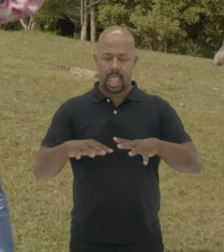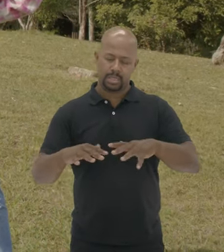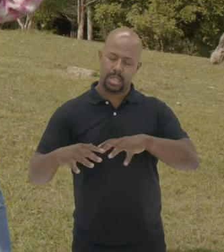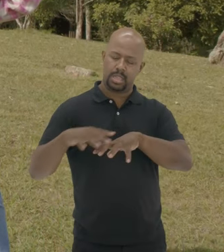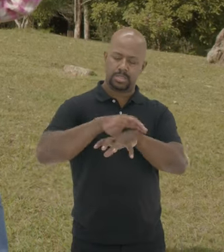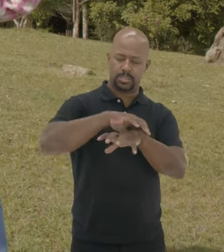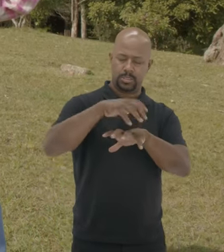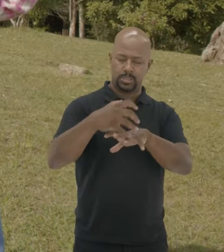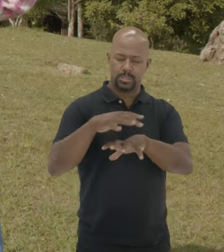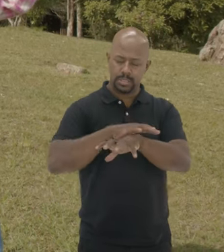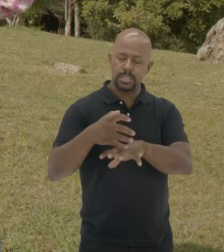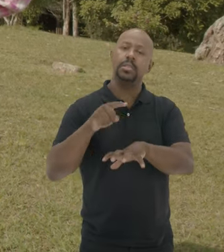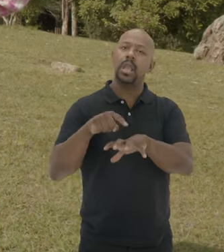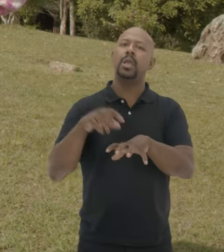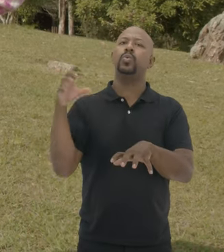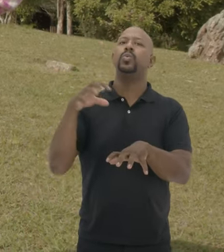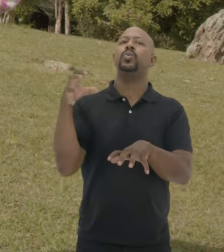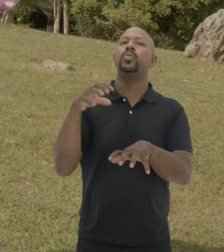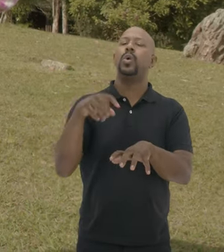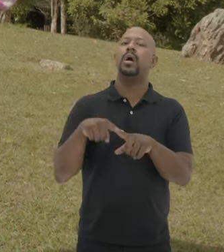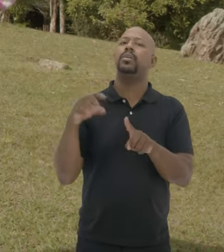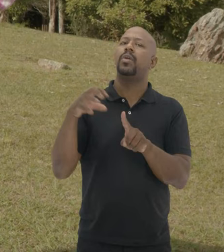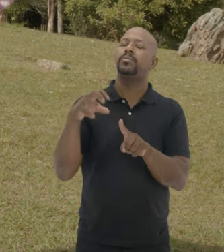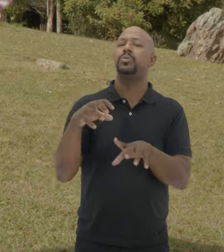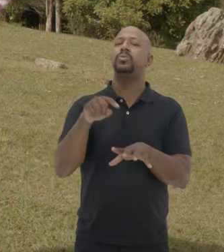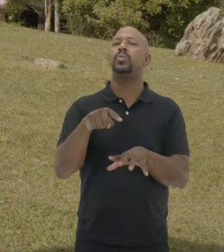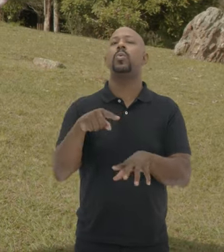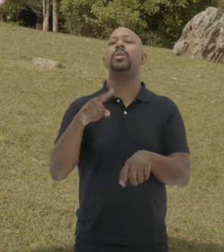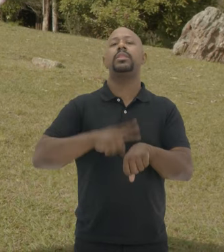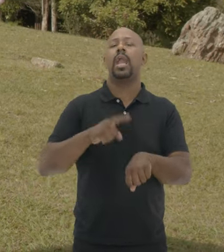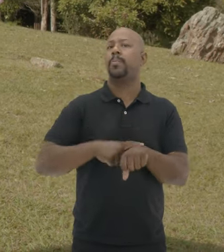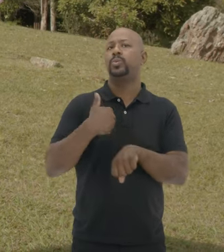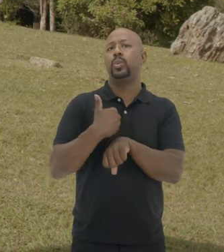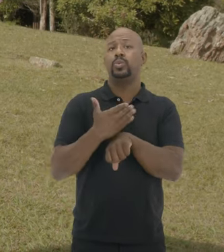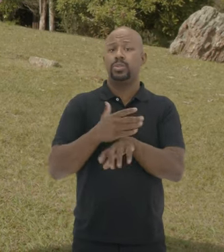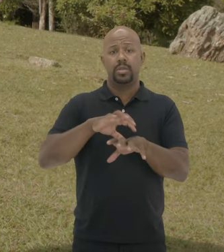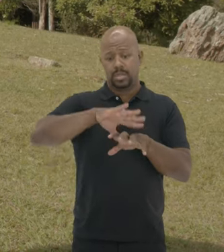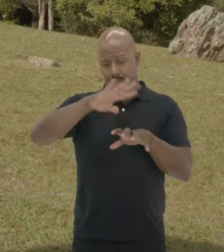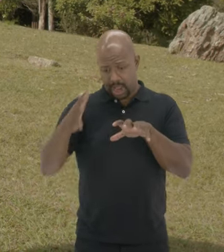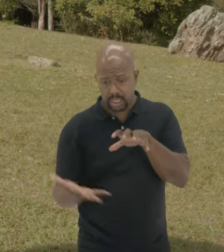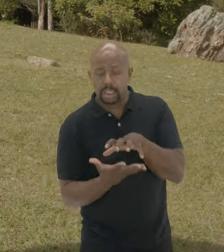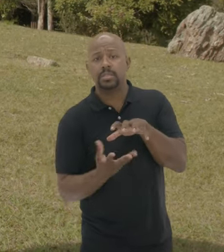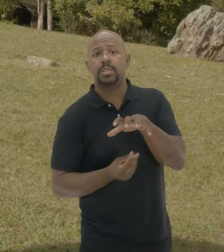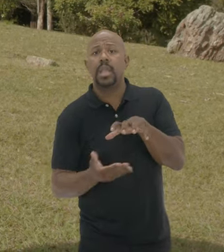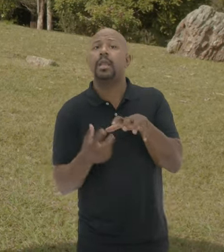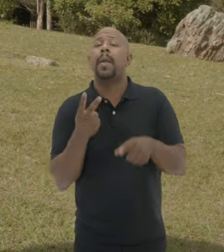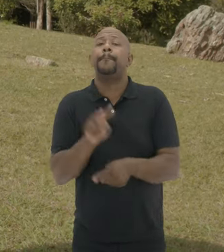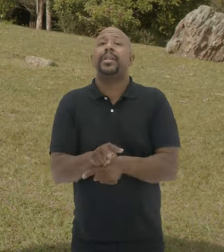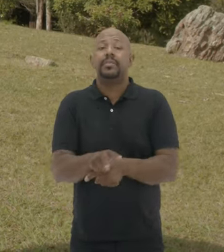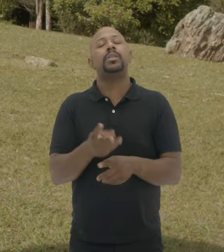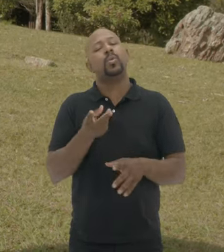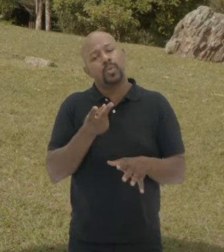que a gente tá vendo isso aqui na verdade tá sofrendo intervenção intervenção desculpa do tempo todo dia o que tá debaixo do solo tá preservado